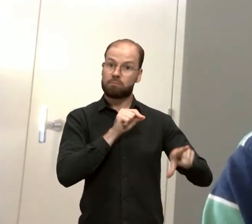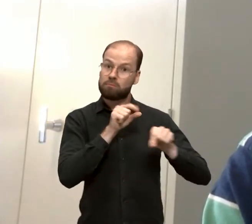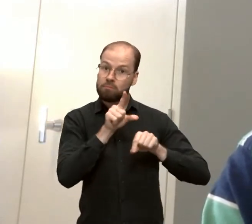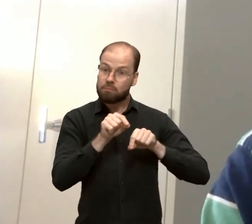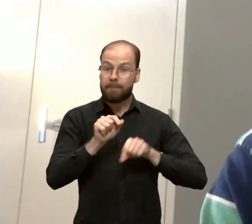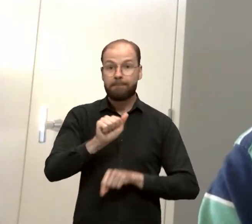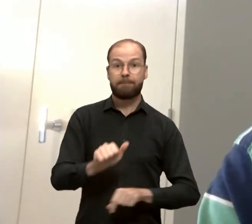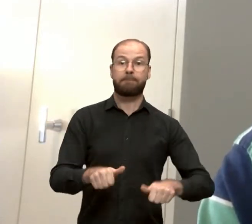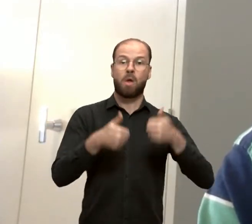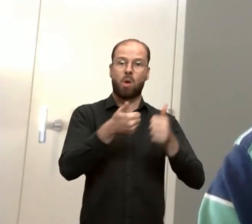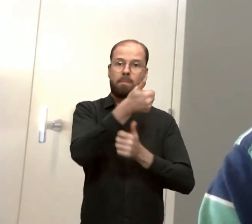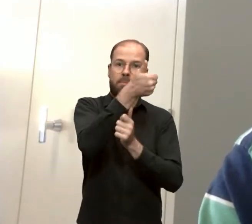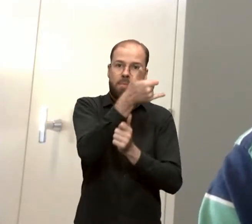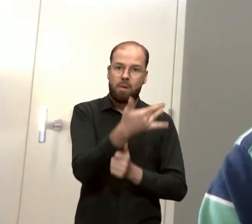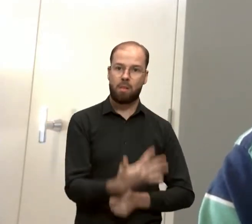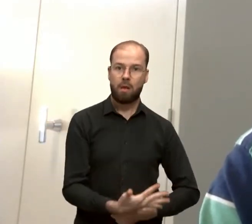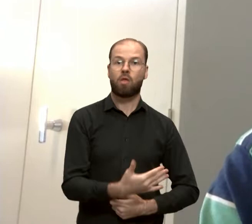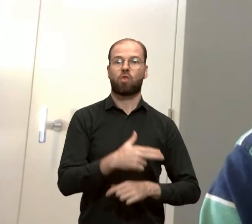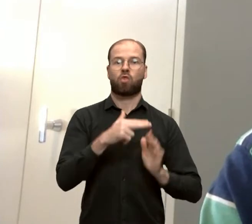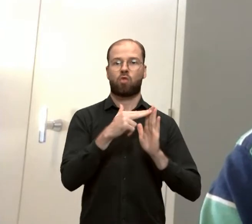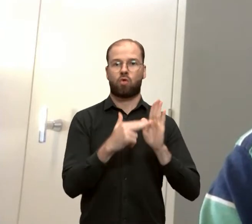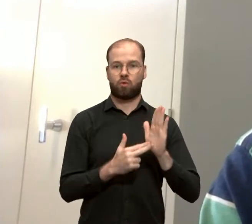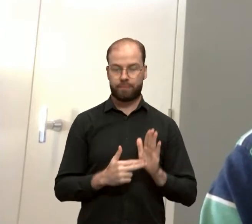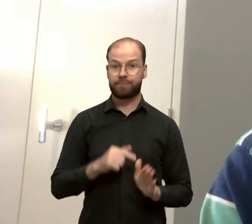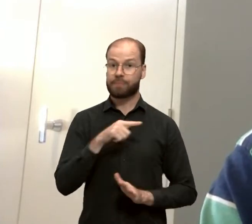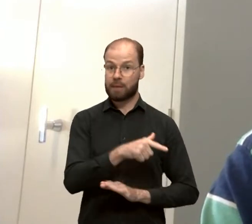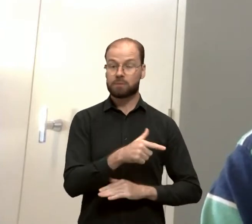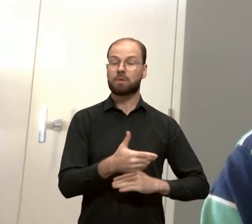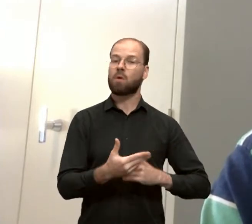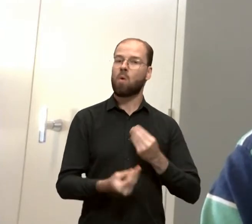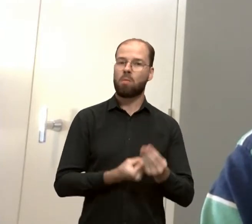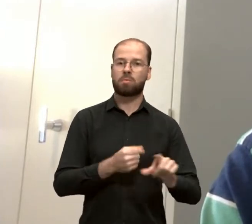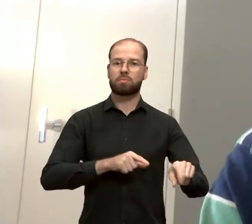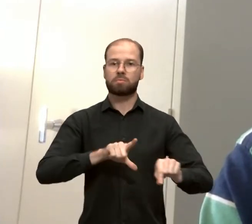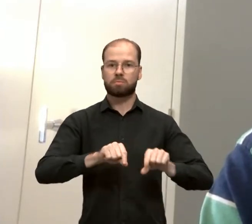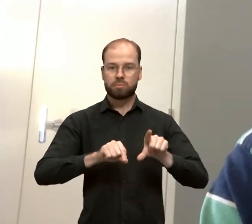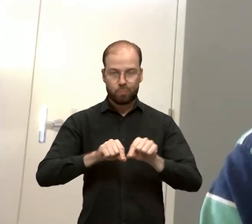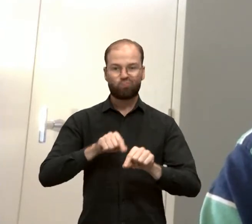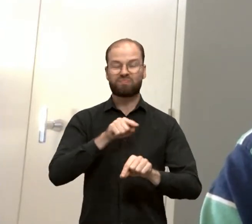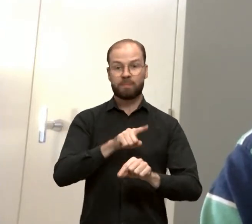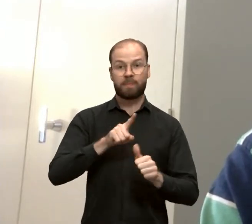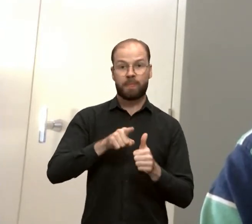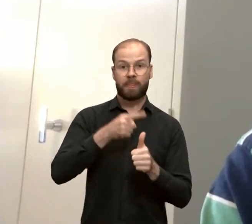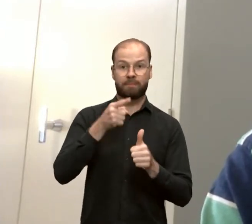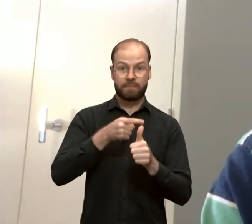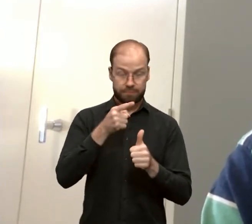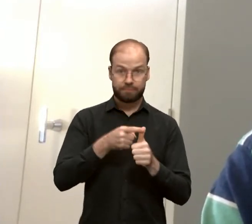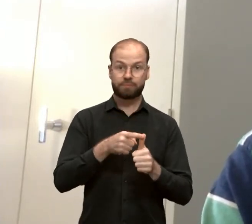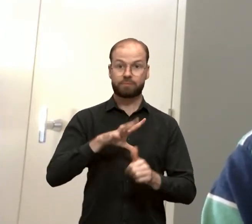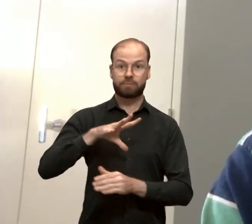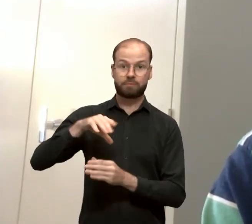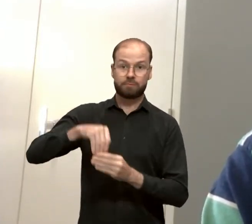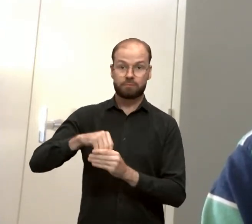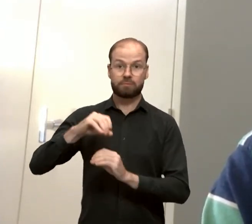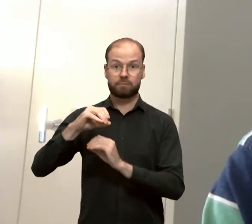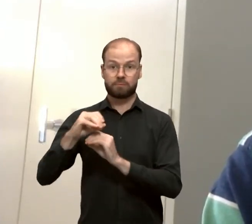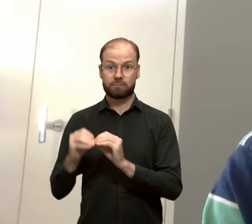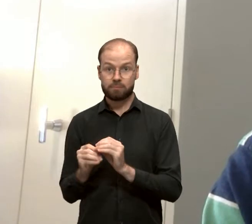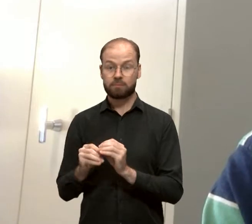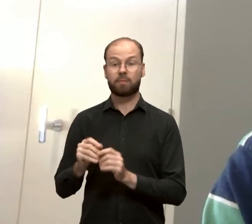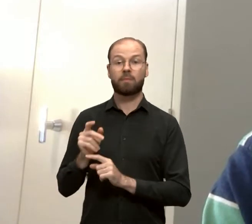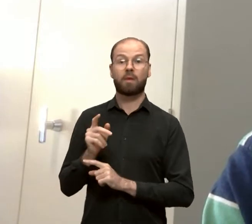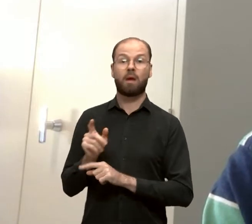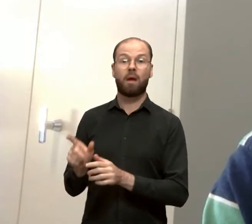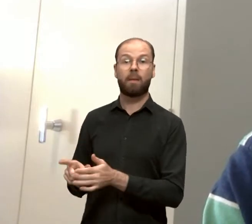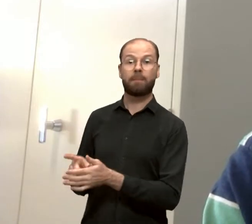classificação. Esse processo é conduzido primeiramente na UFG, num processo de